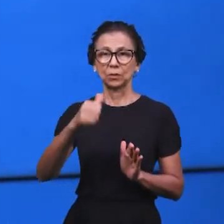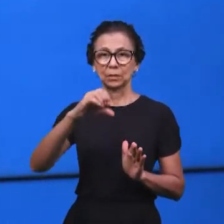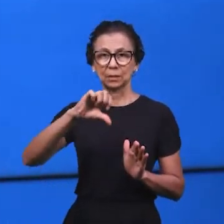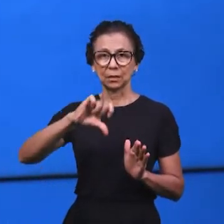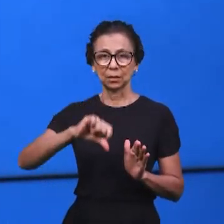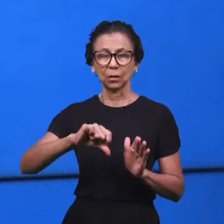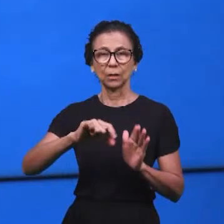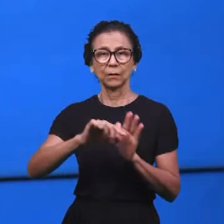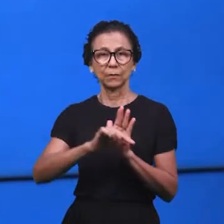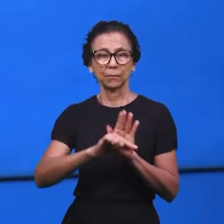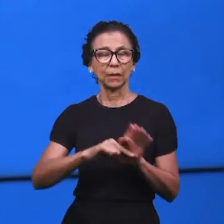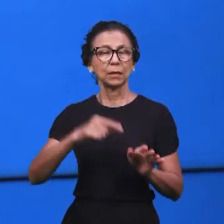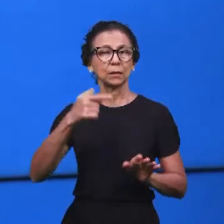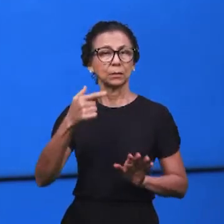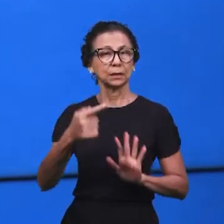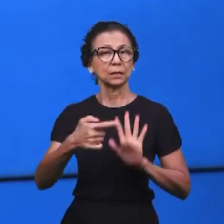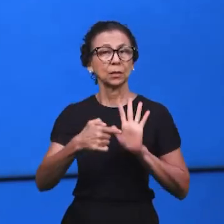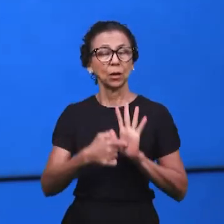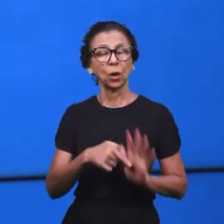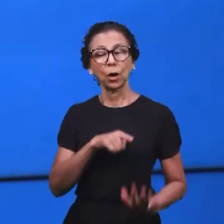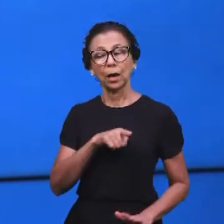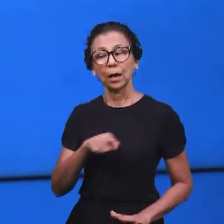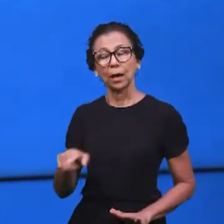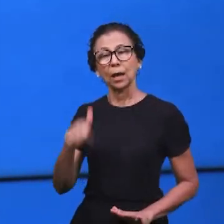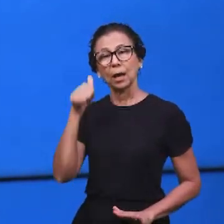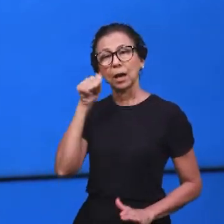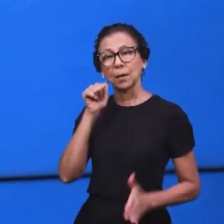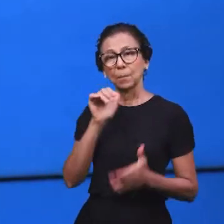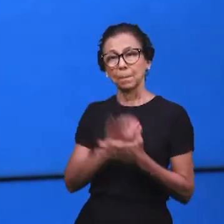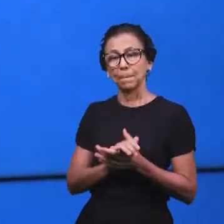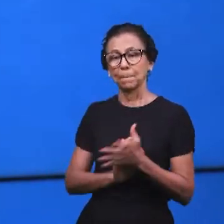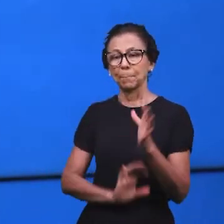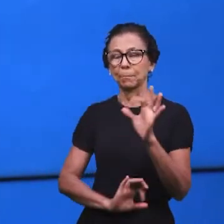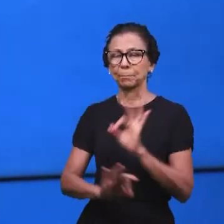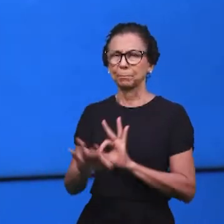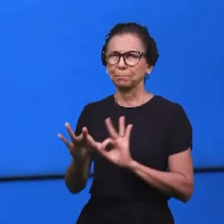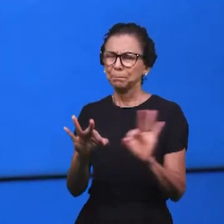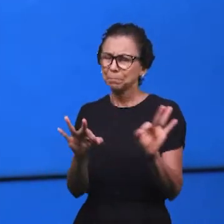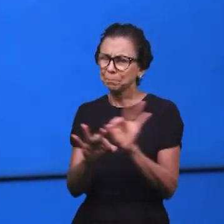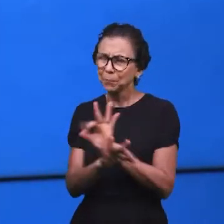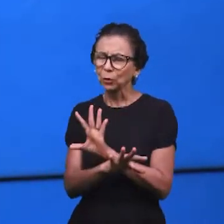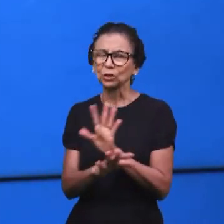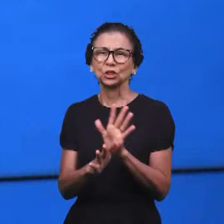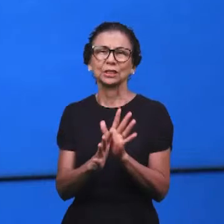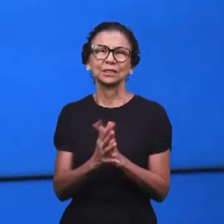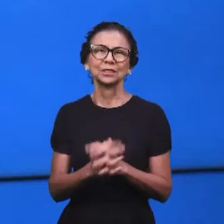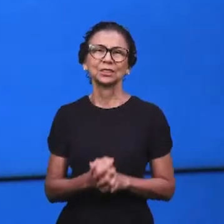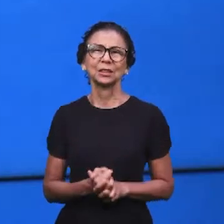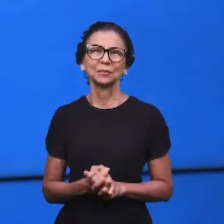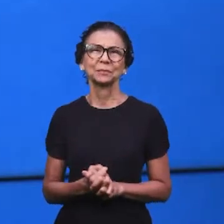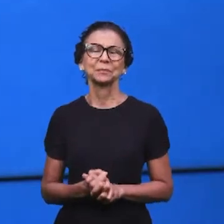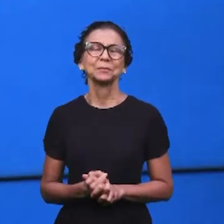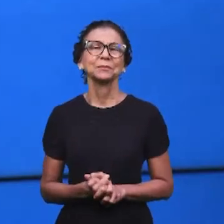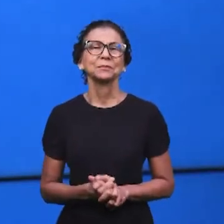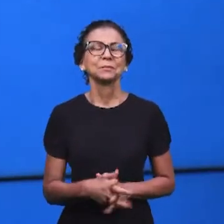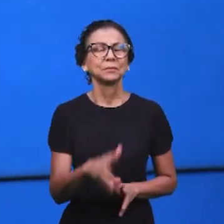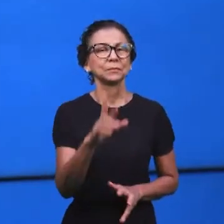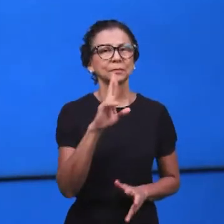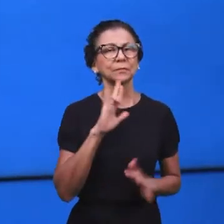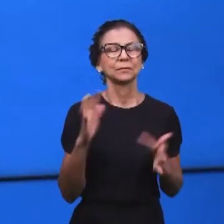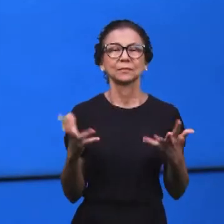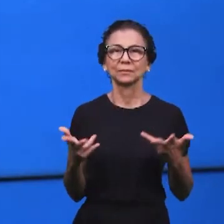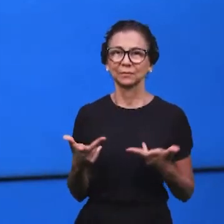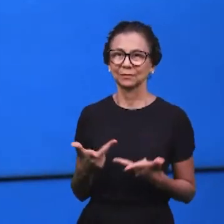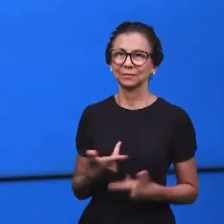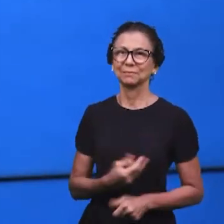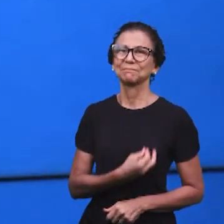7, né? E já a sua esposa se aprontou, então tem que estar pronta, né? Que coisa maravilhosa a